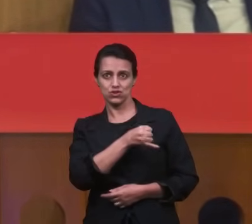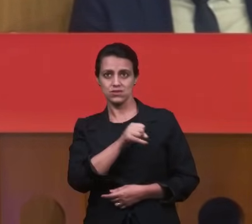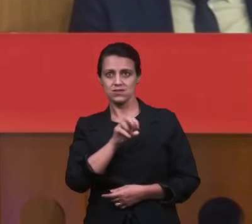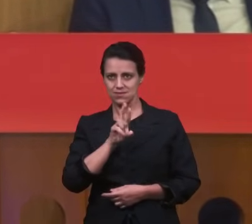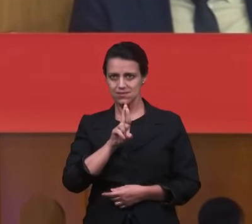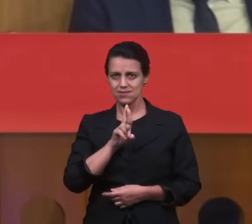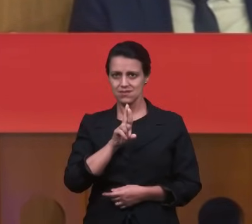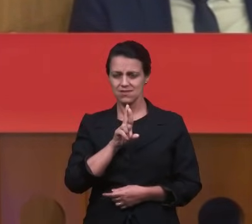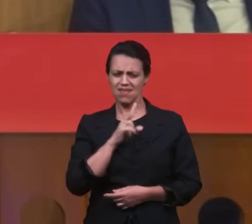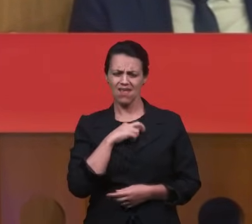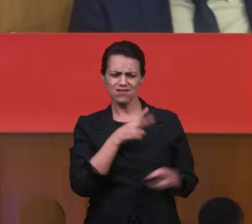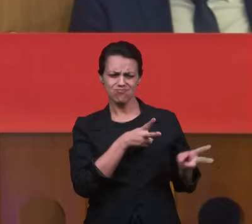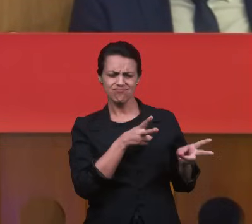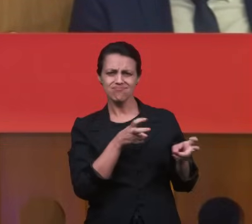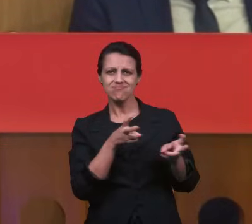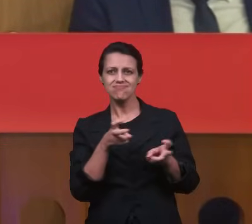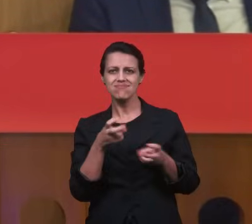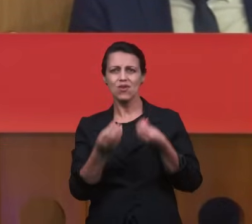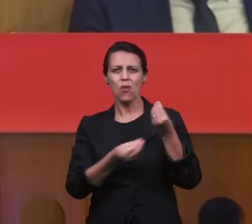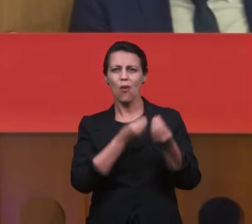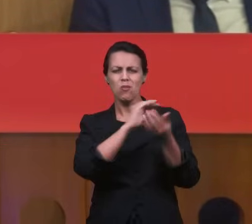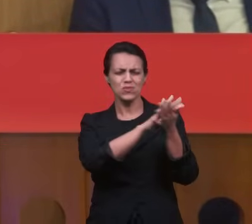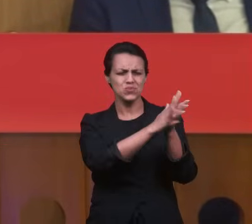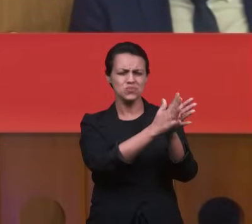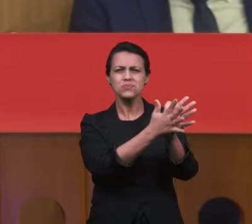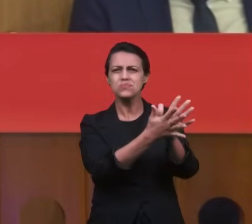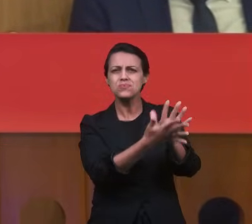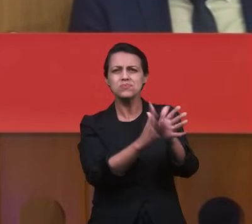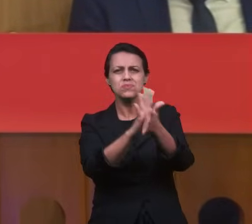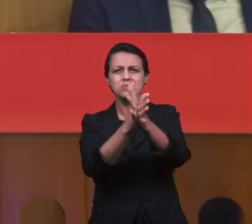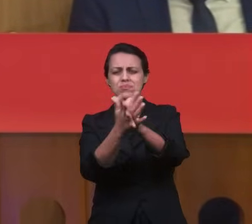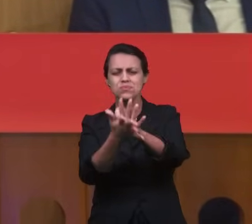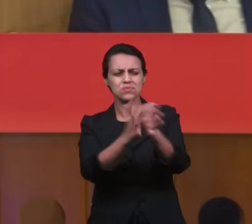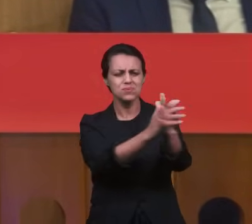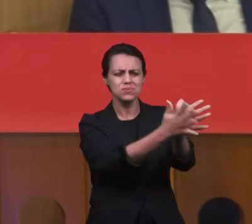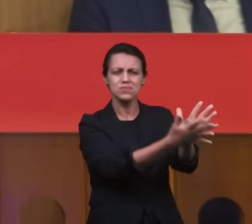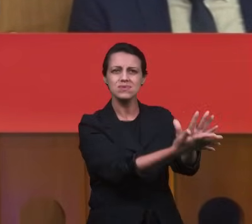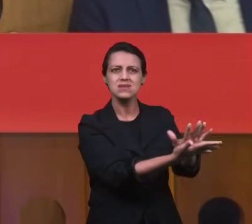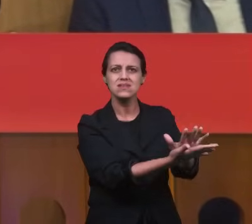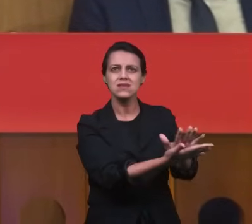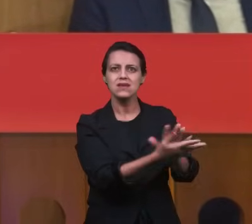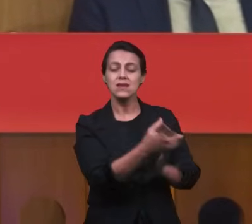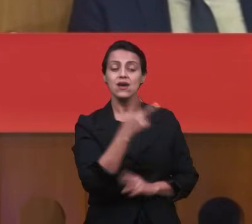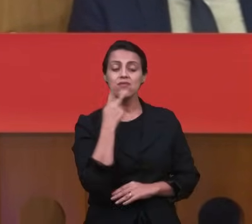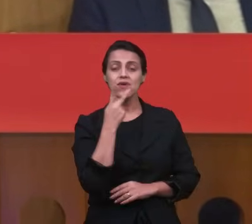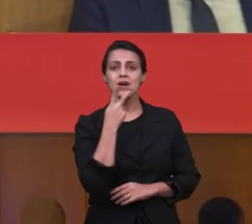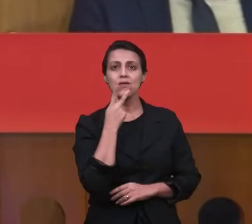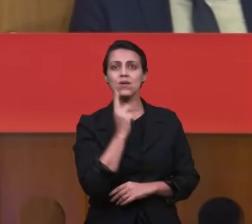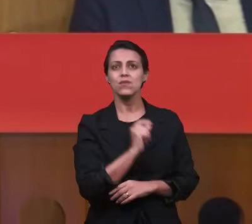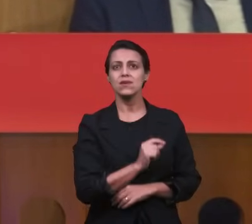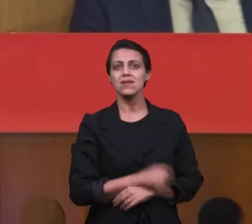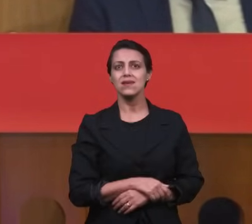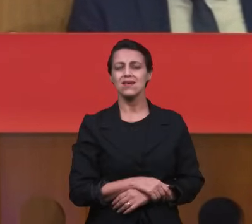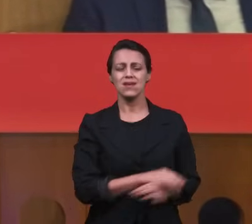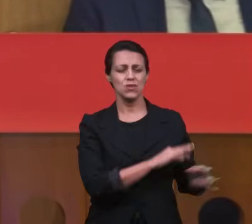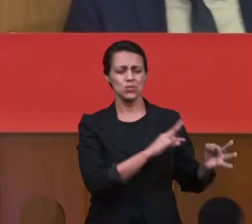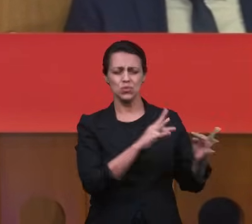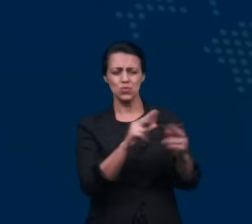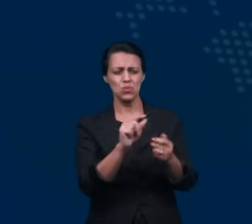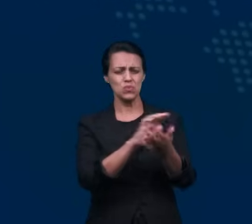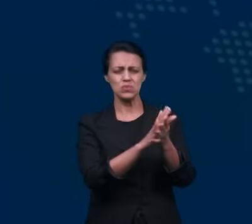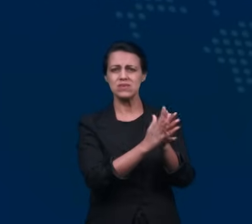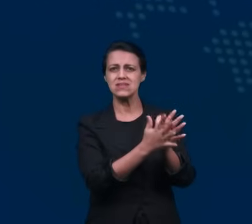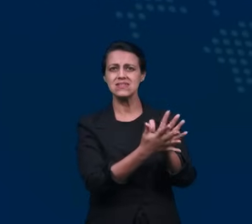destruídas. E ele diz assim, o povo está destruído. Voz